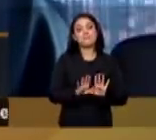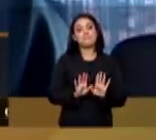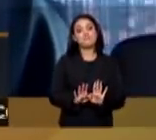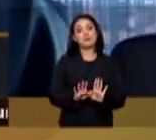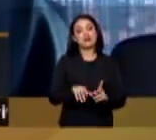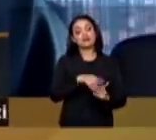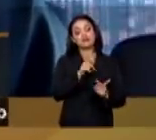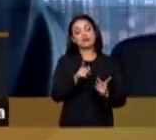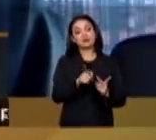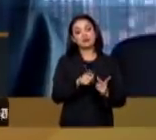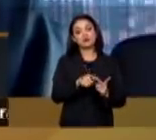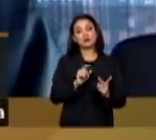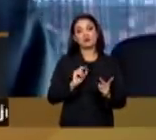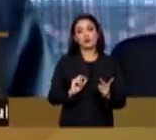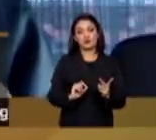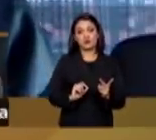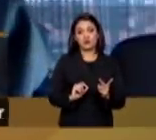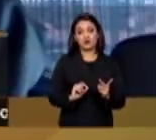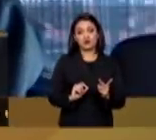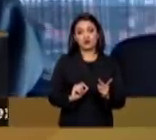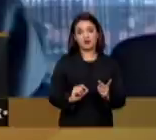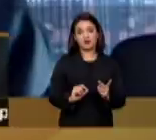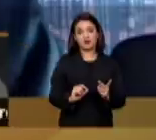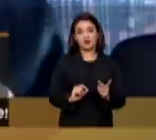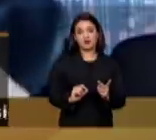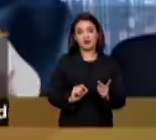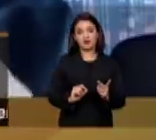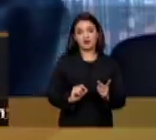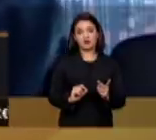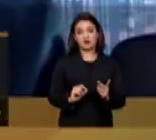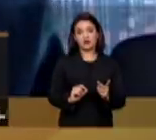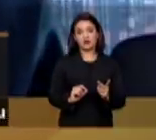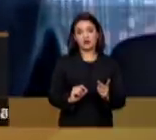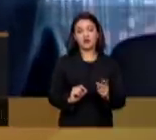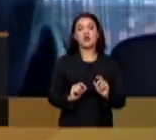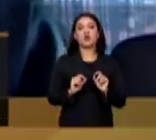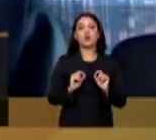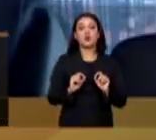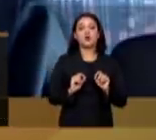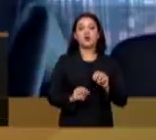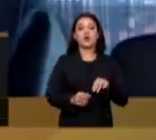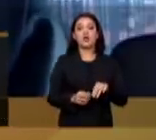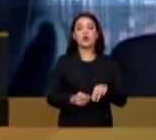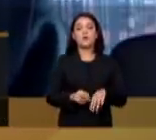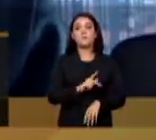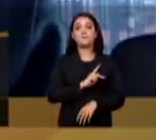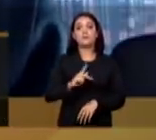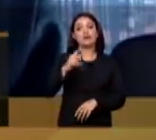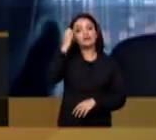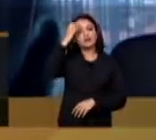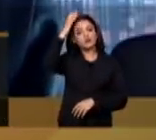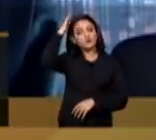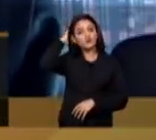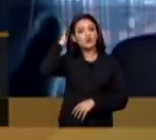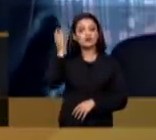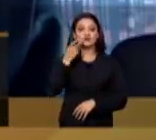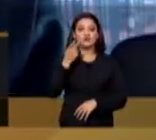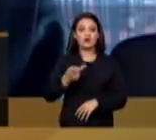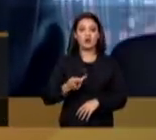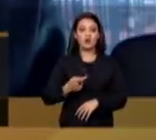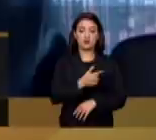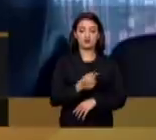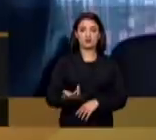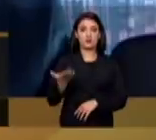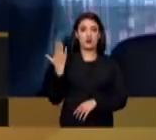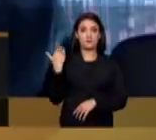diz respeito ao que foi colocado pelo eminente ministro Luiz Fux no final da última sessão, após apregoar